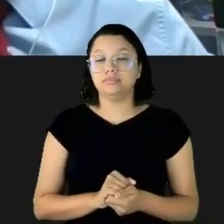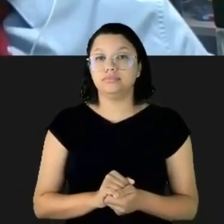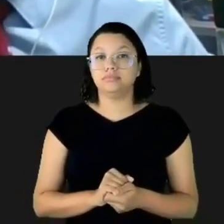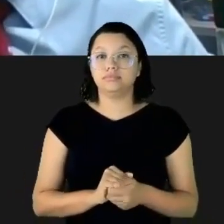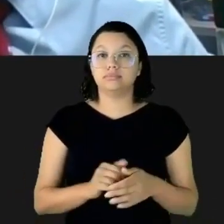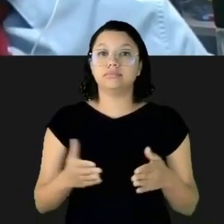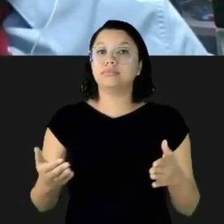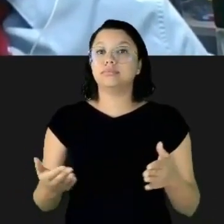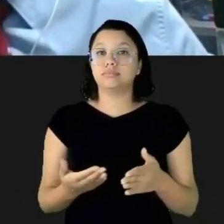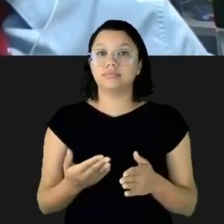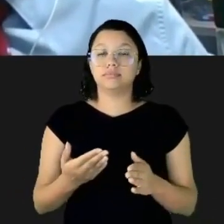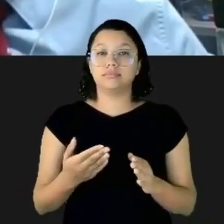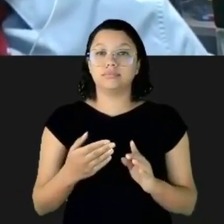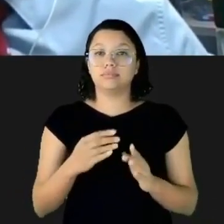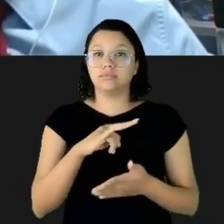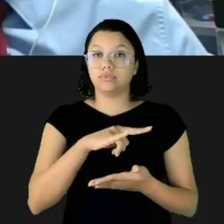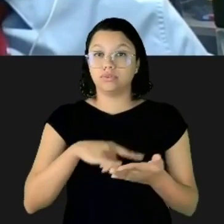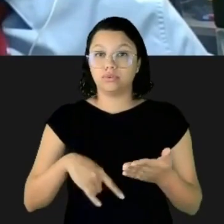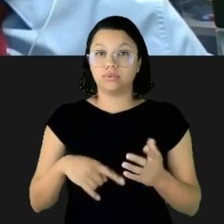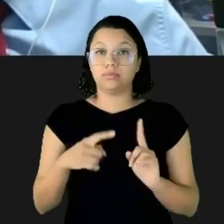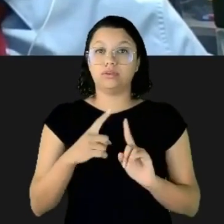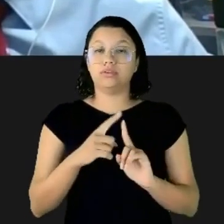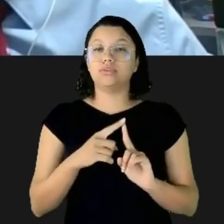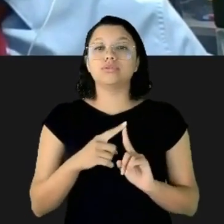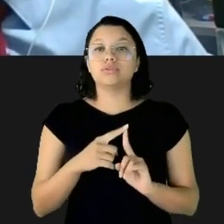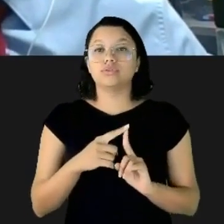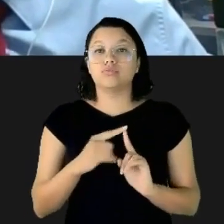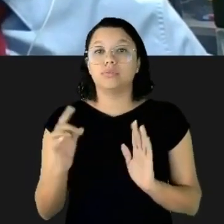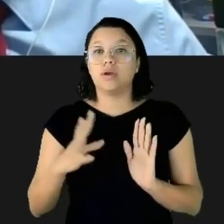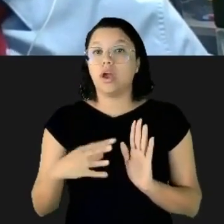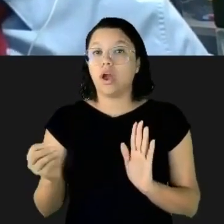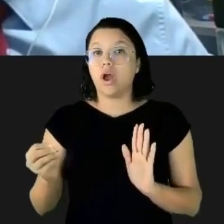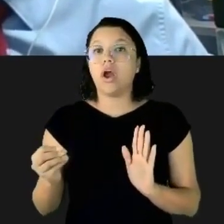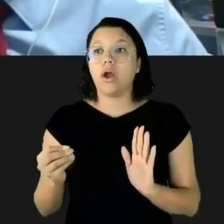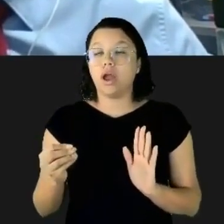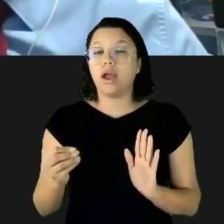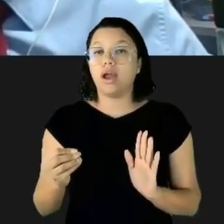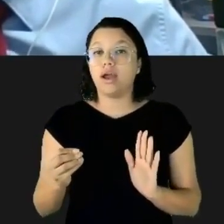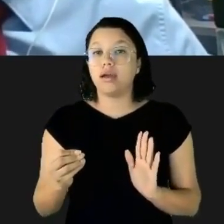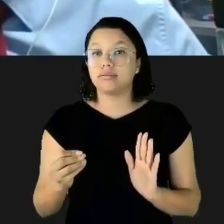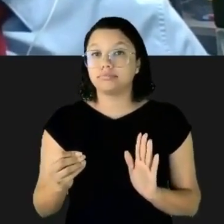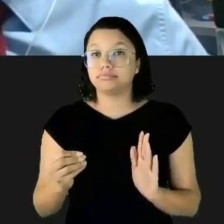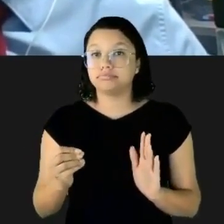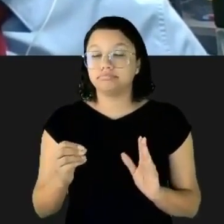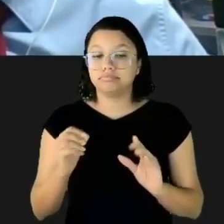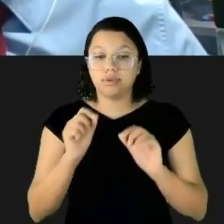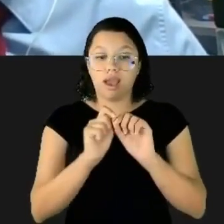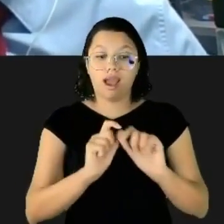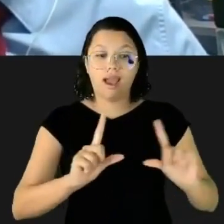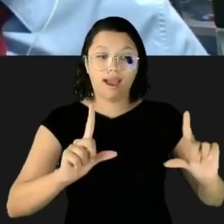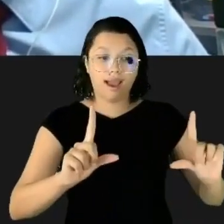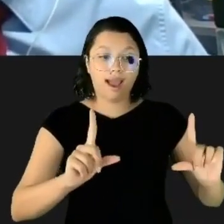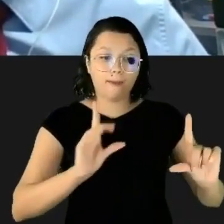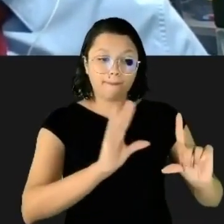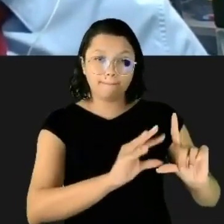e os modelos depois você só abre por aqui e puxa o modelo que você quiser